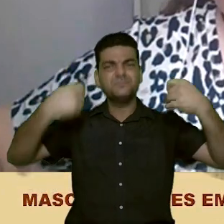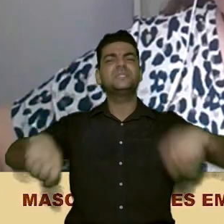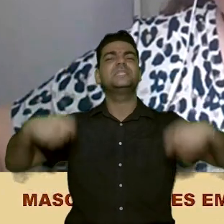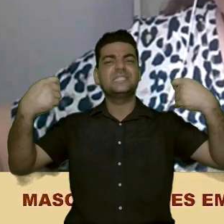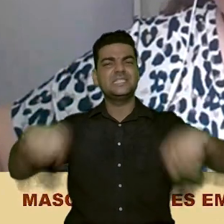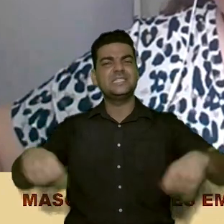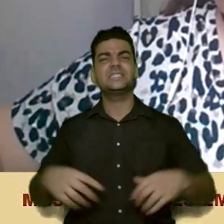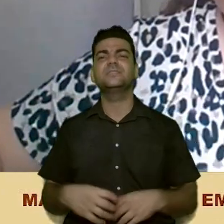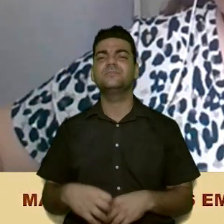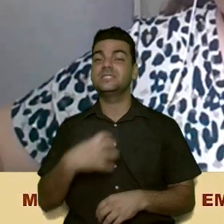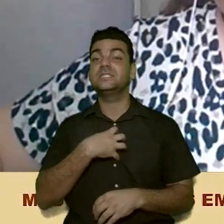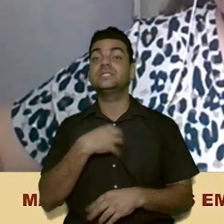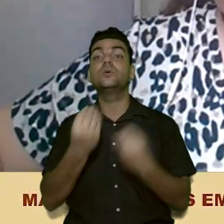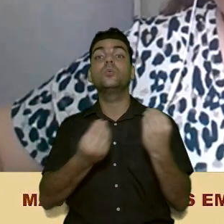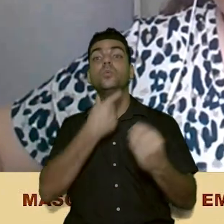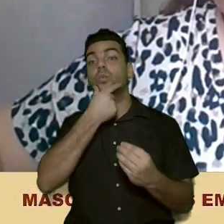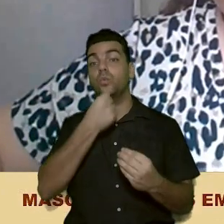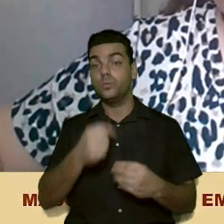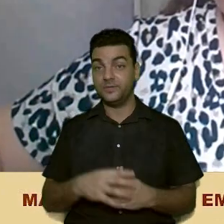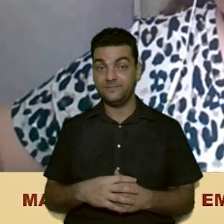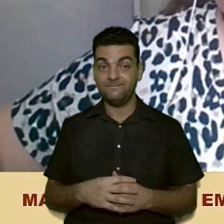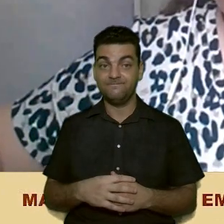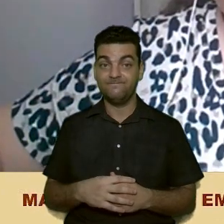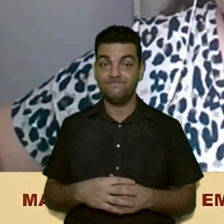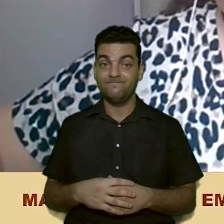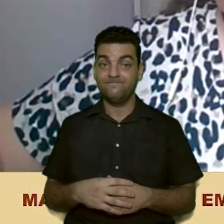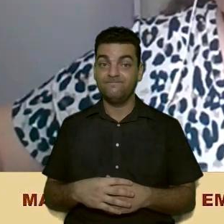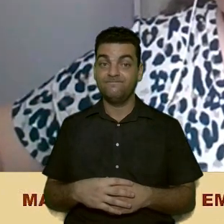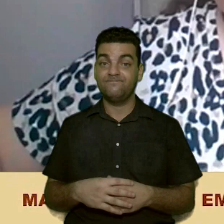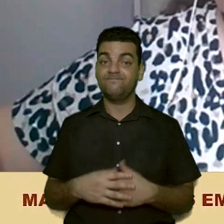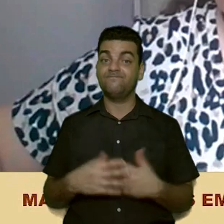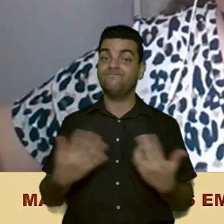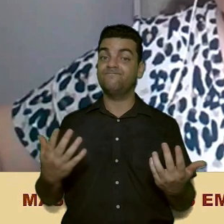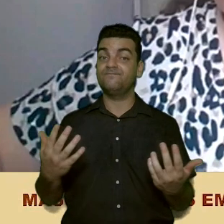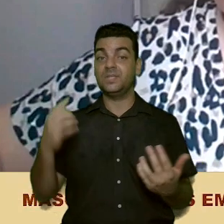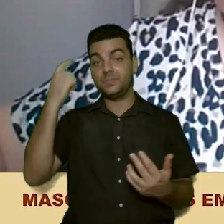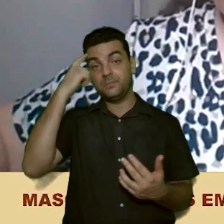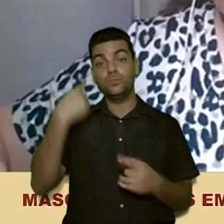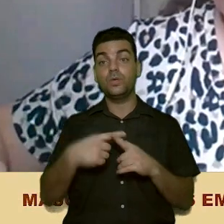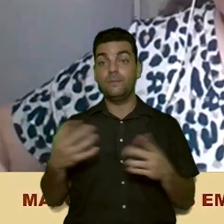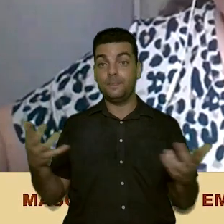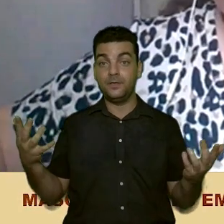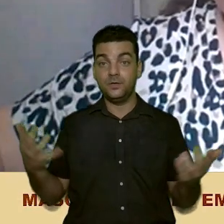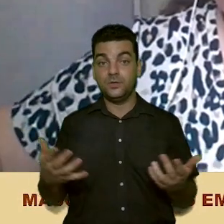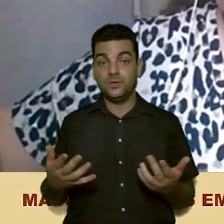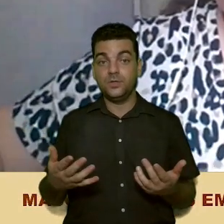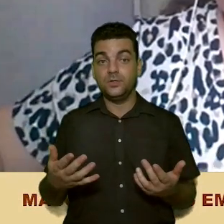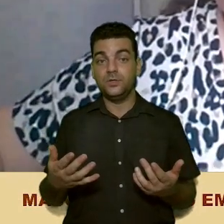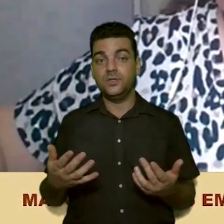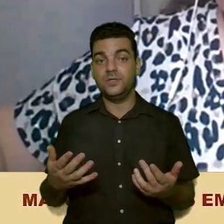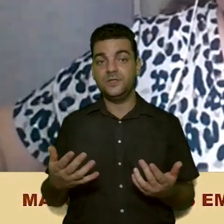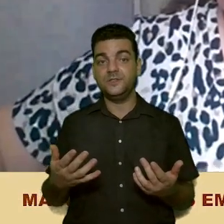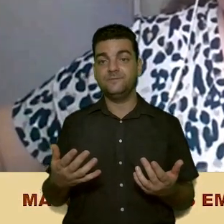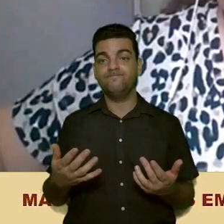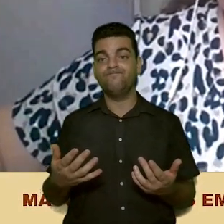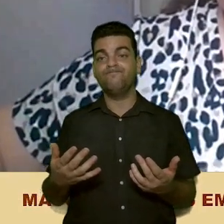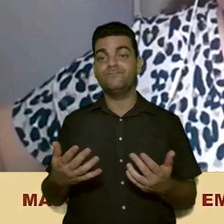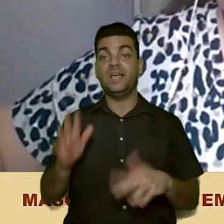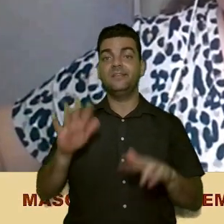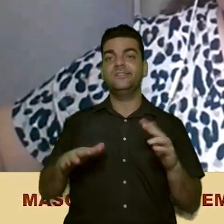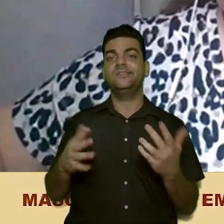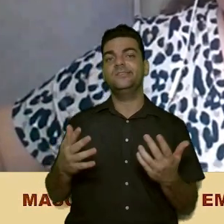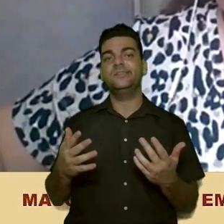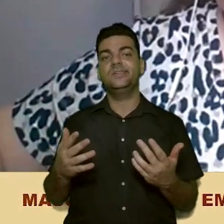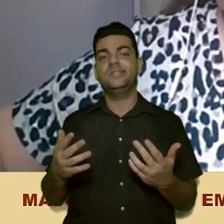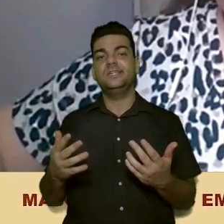dele próprio para fazer, né? Essa desconstrução. Porque o que eu vejo muito assim, o cara, quando começa